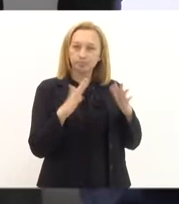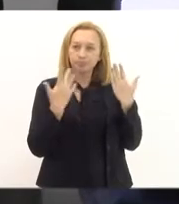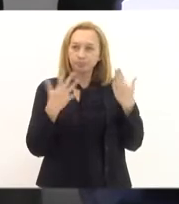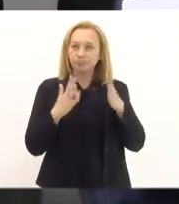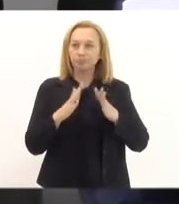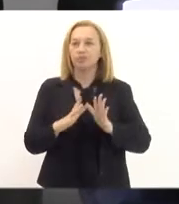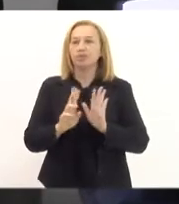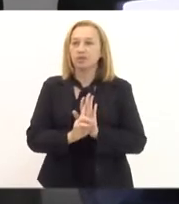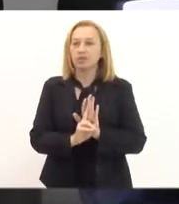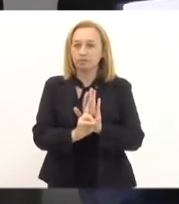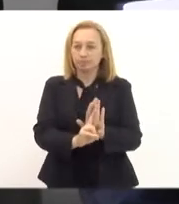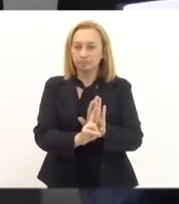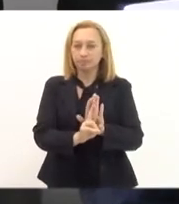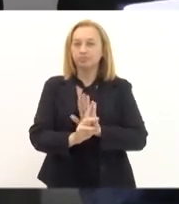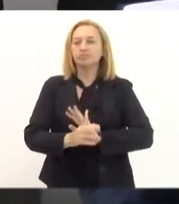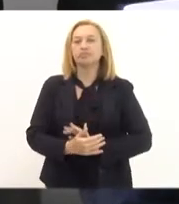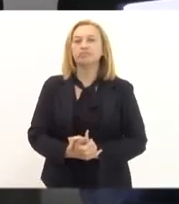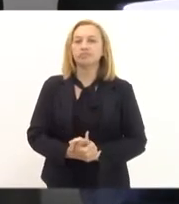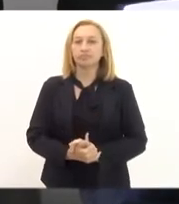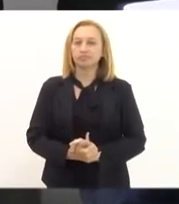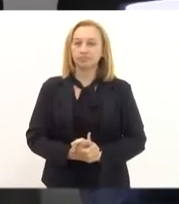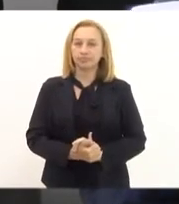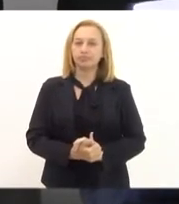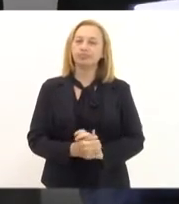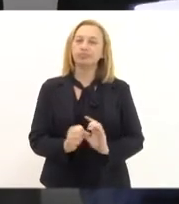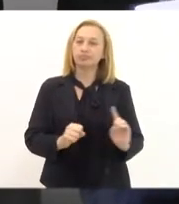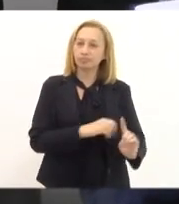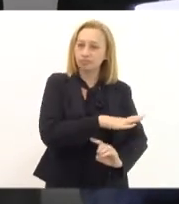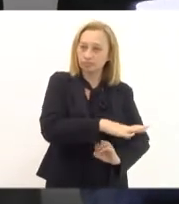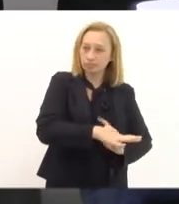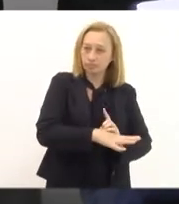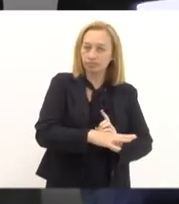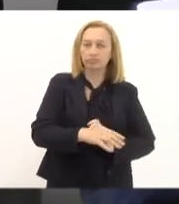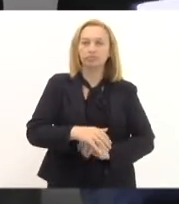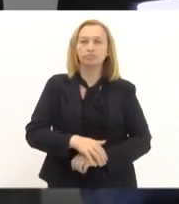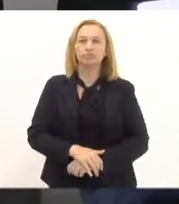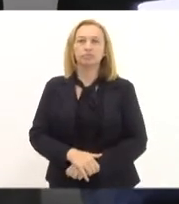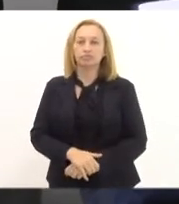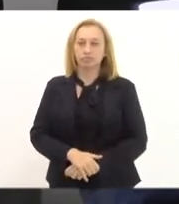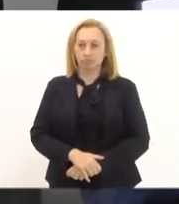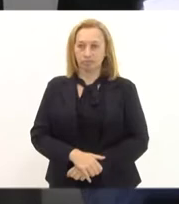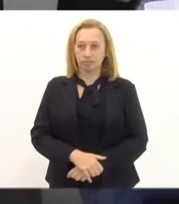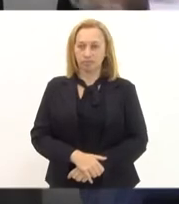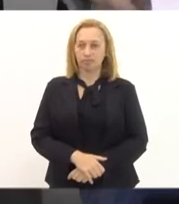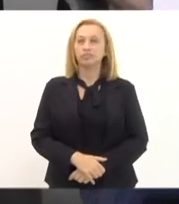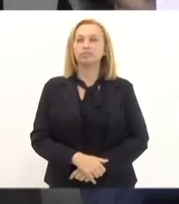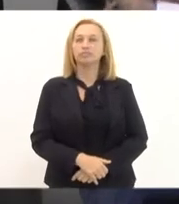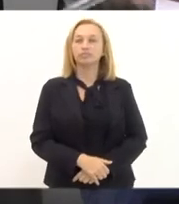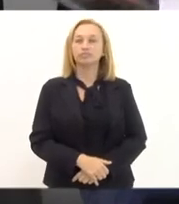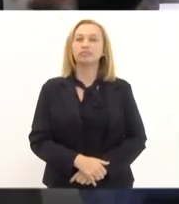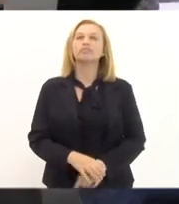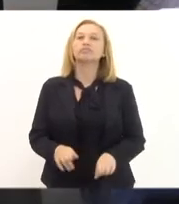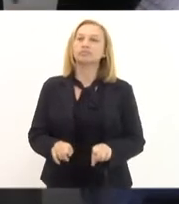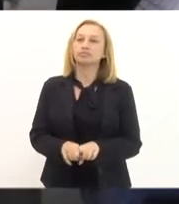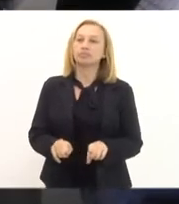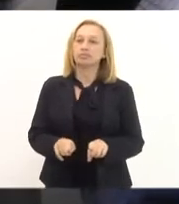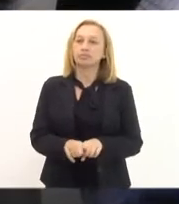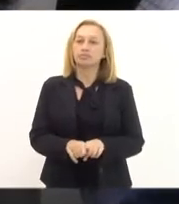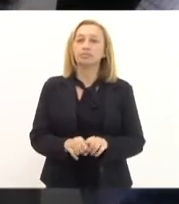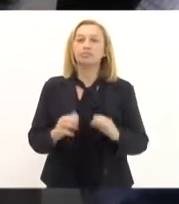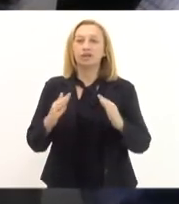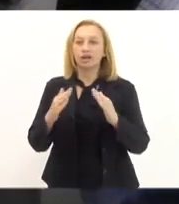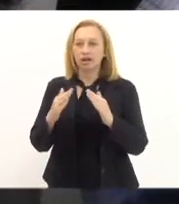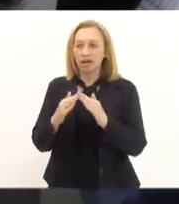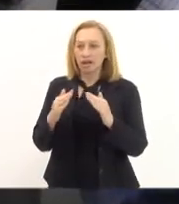aqui as representações sociais e façam com uma uma o comprimento muito fraterno a casa